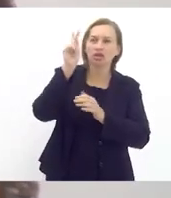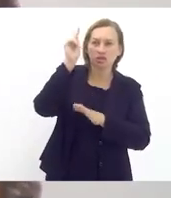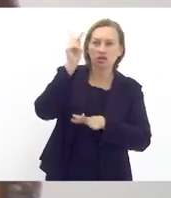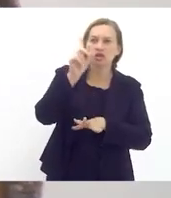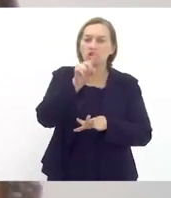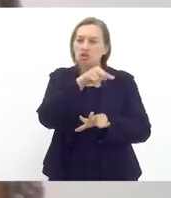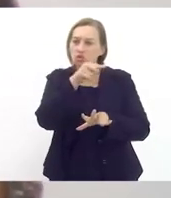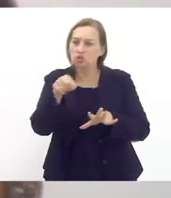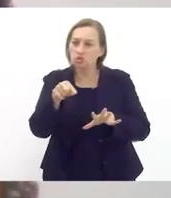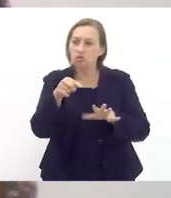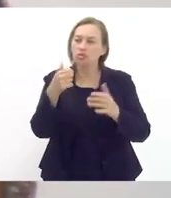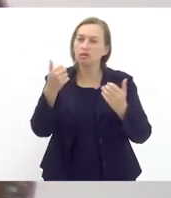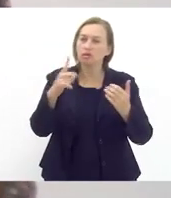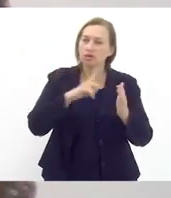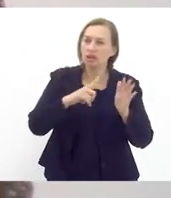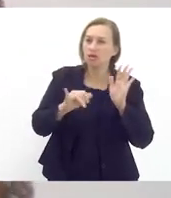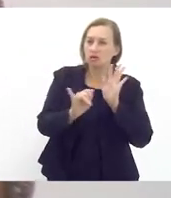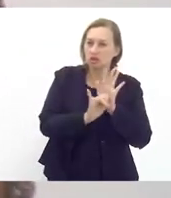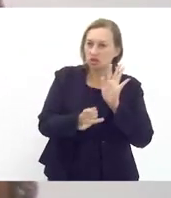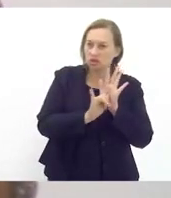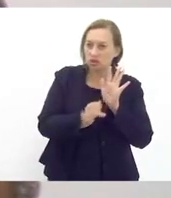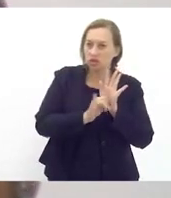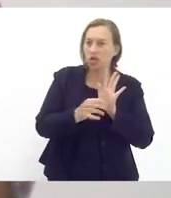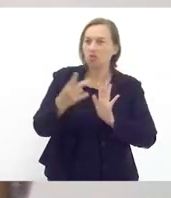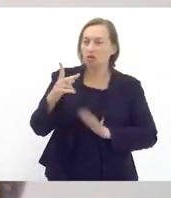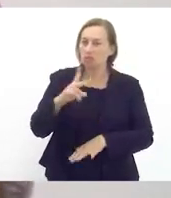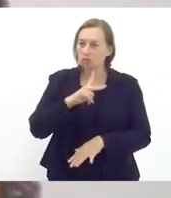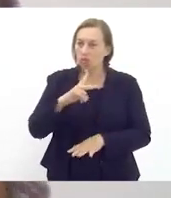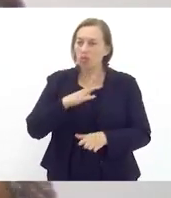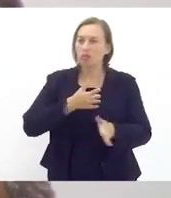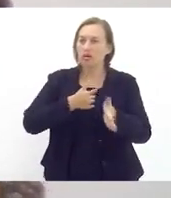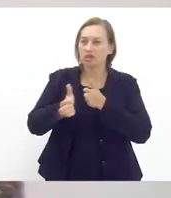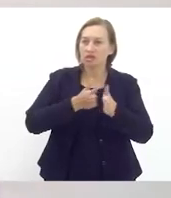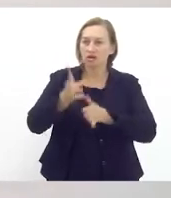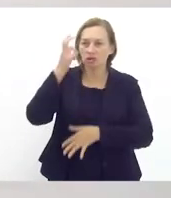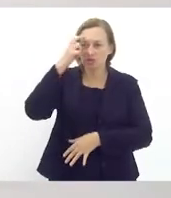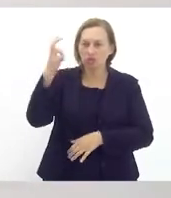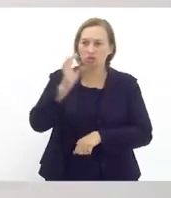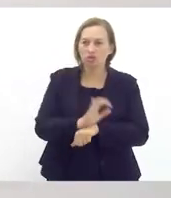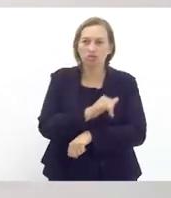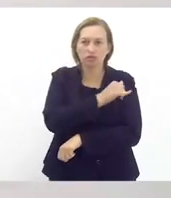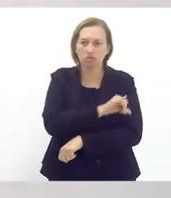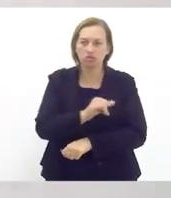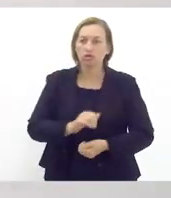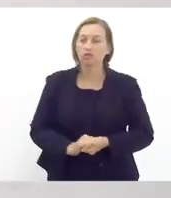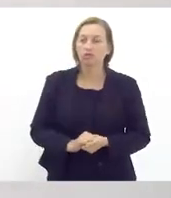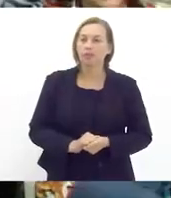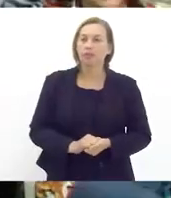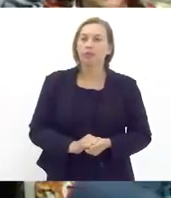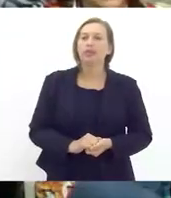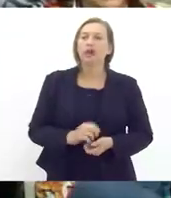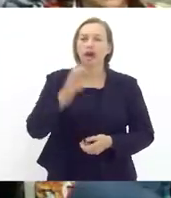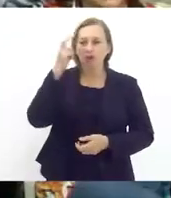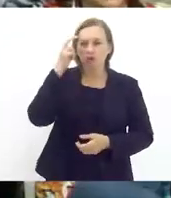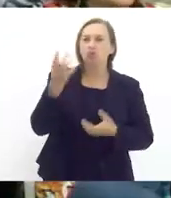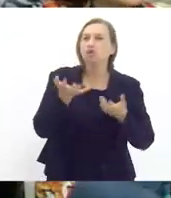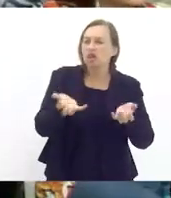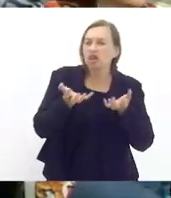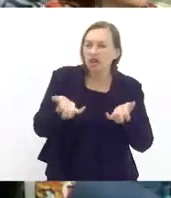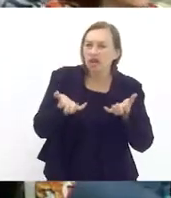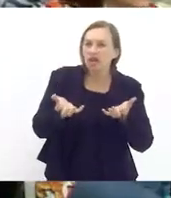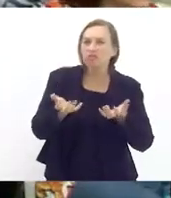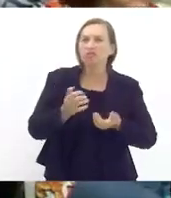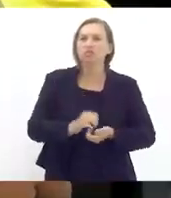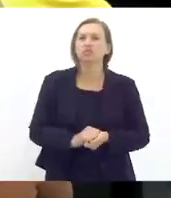tenha o seu edital para acessar a cultura no estado do Rio de Janeiro cultura que a gente quer